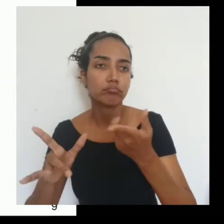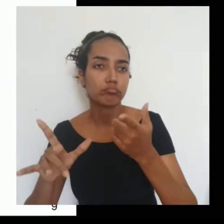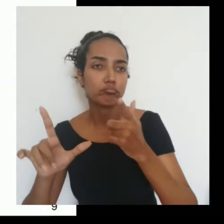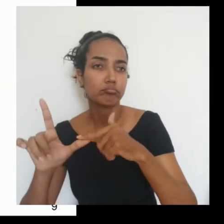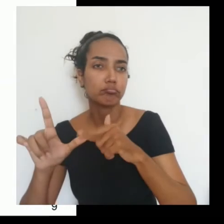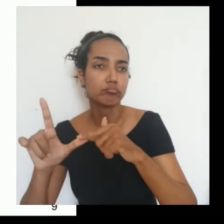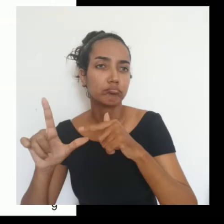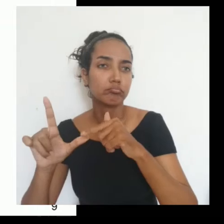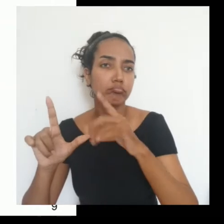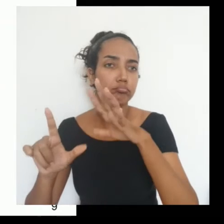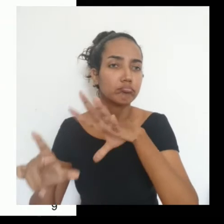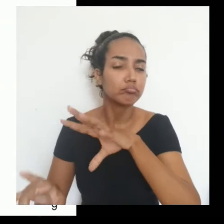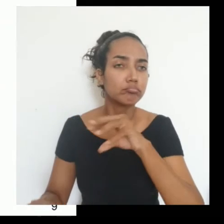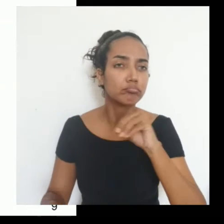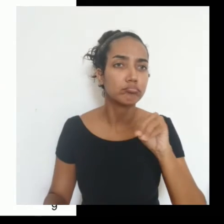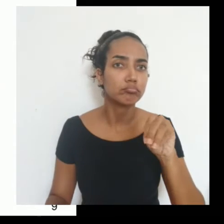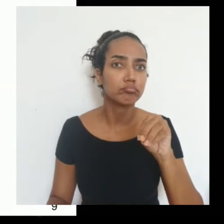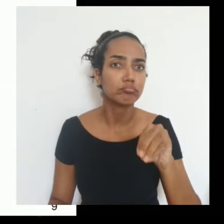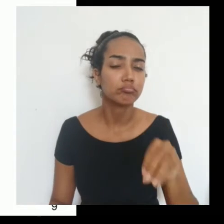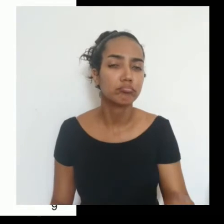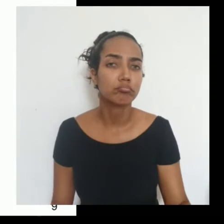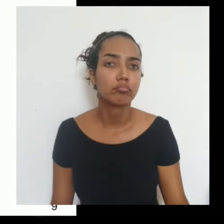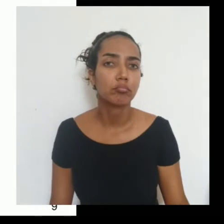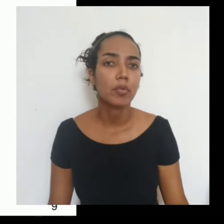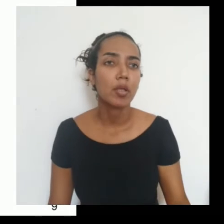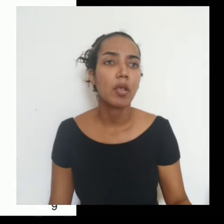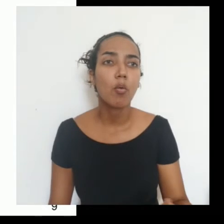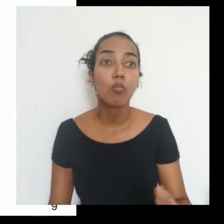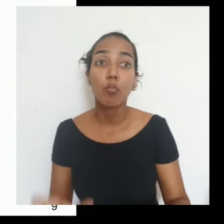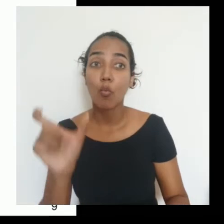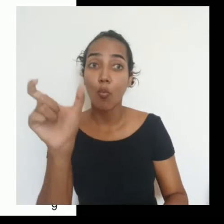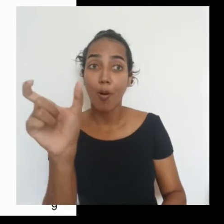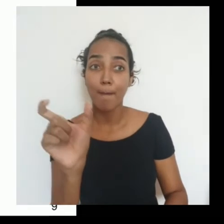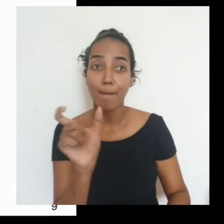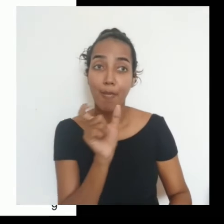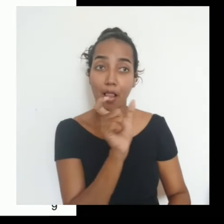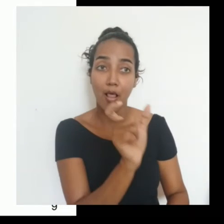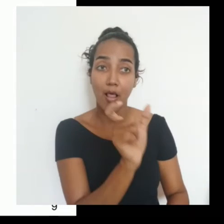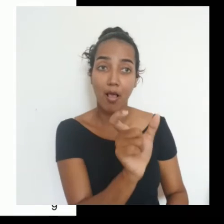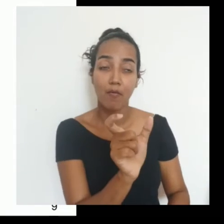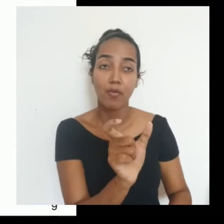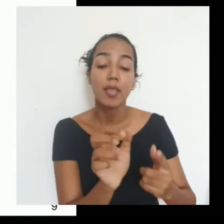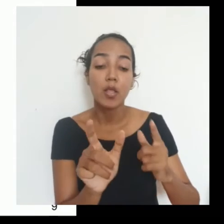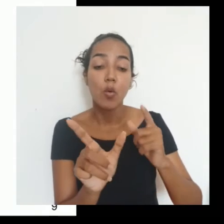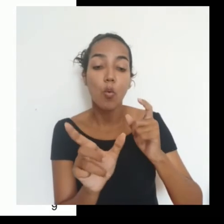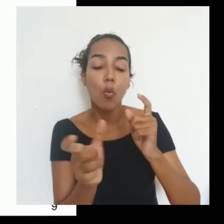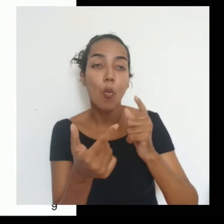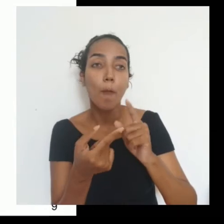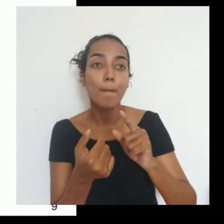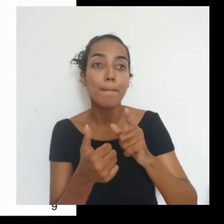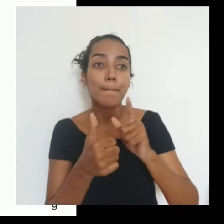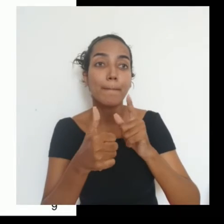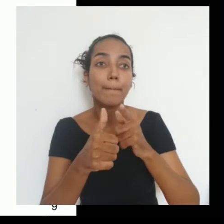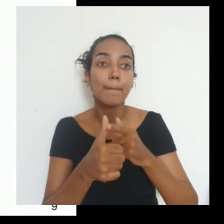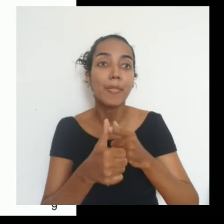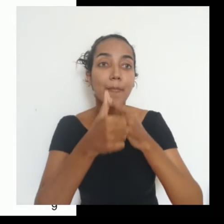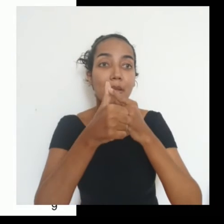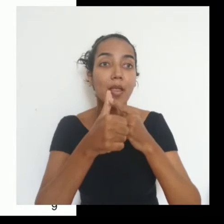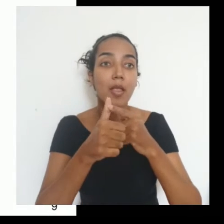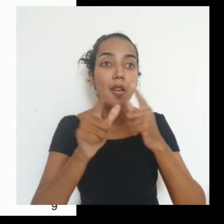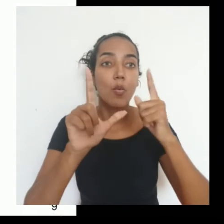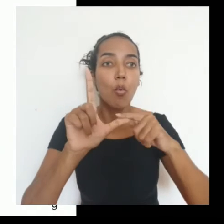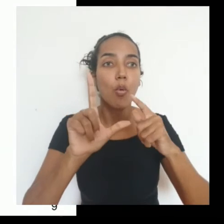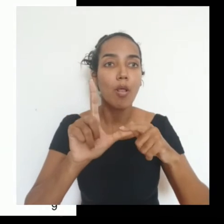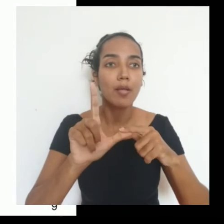Na verdade, eu pego uma palavra e pego o primeiro caractere na posição 0 da palavra. Então, texto do